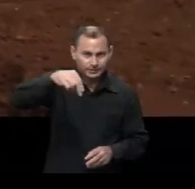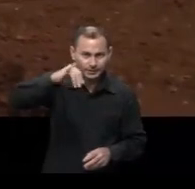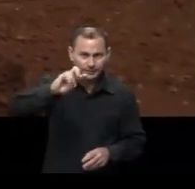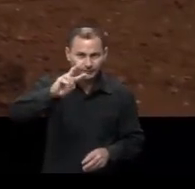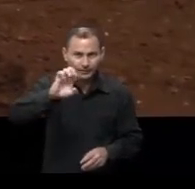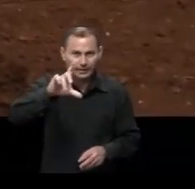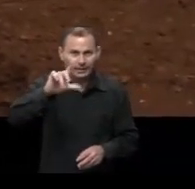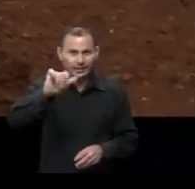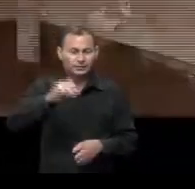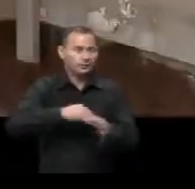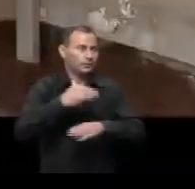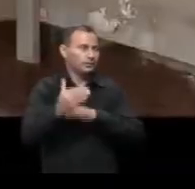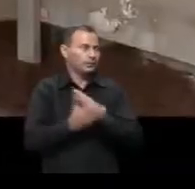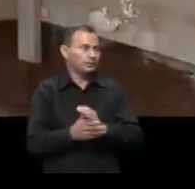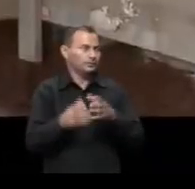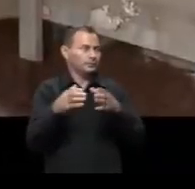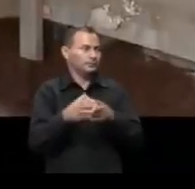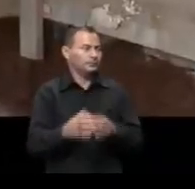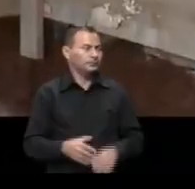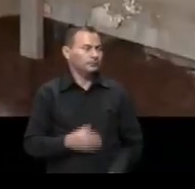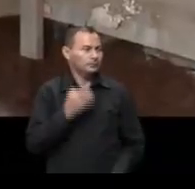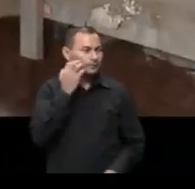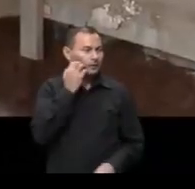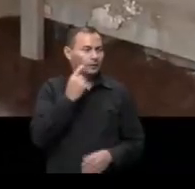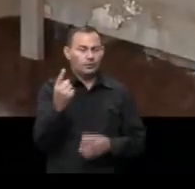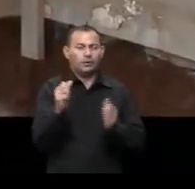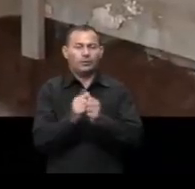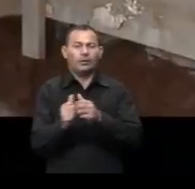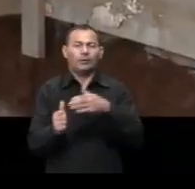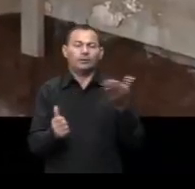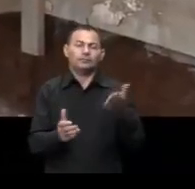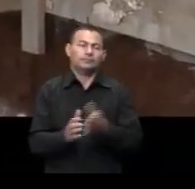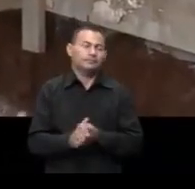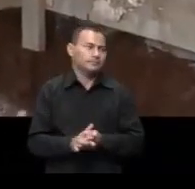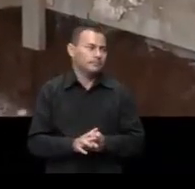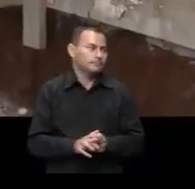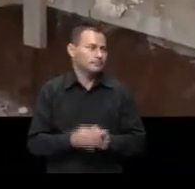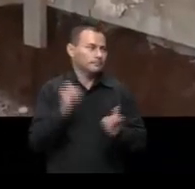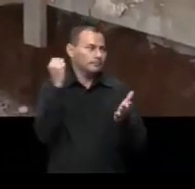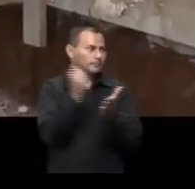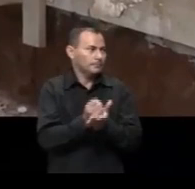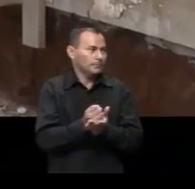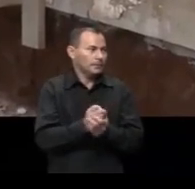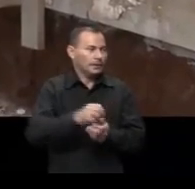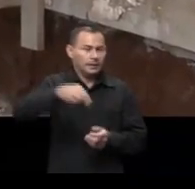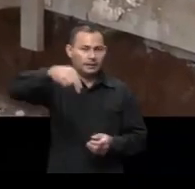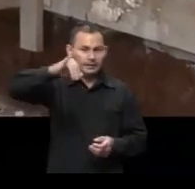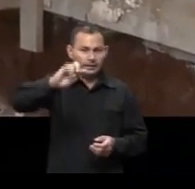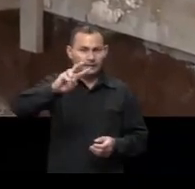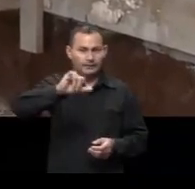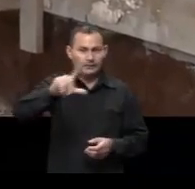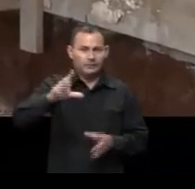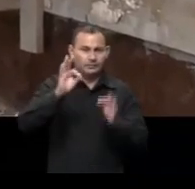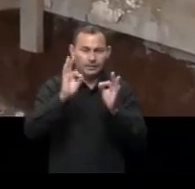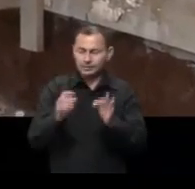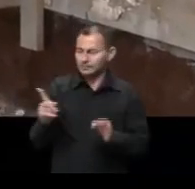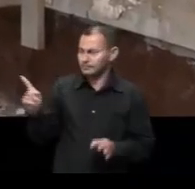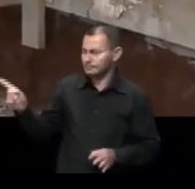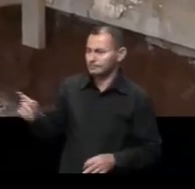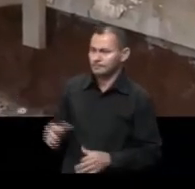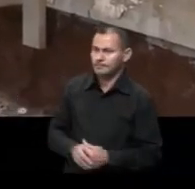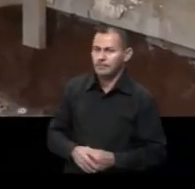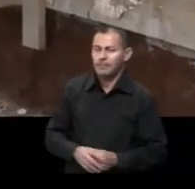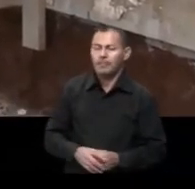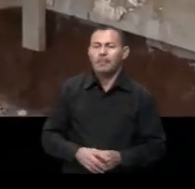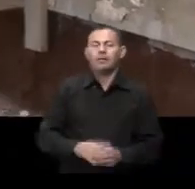tá? Todas as tabeiras estão niveladas umas com as outras. E aqui está a marcação com o nível, para tirar o nível.